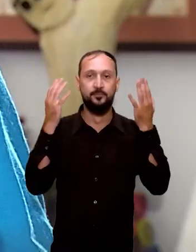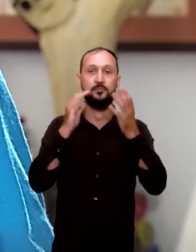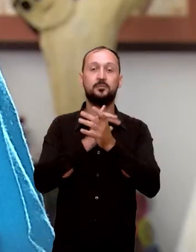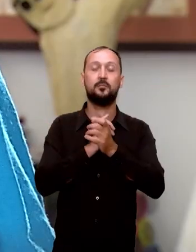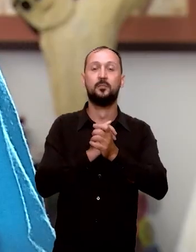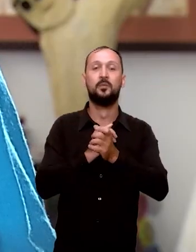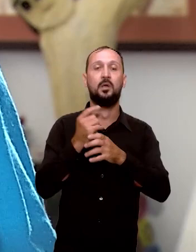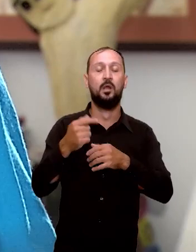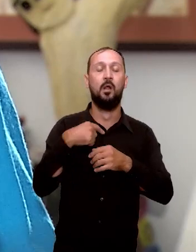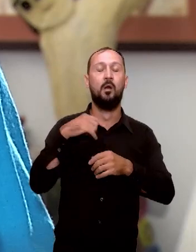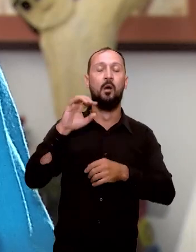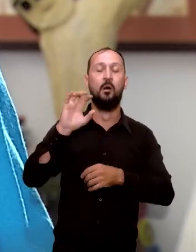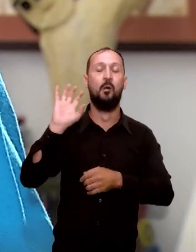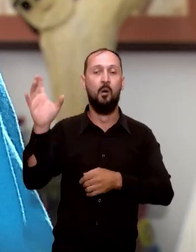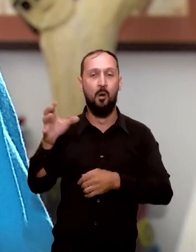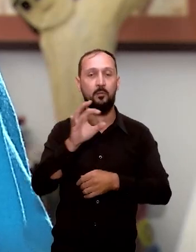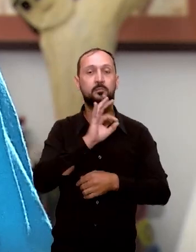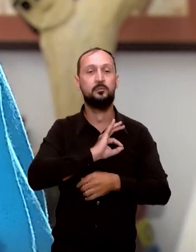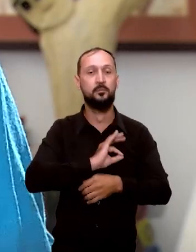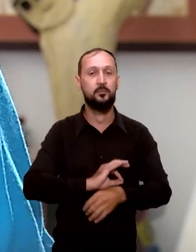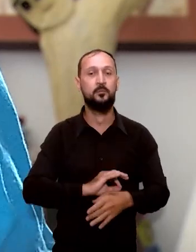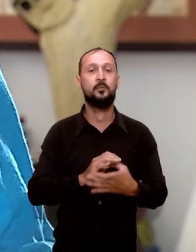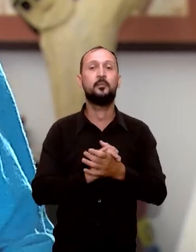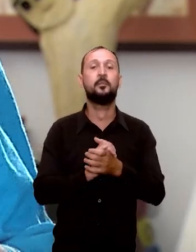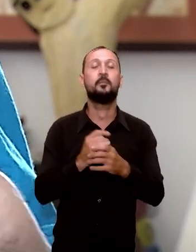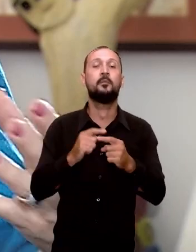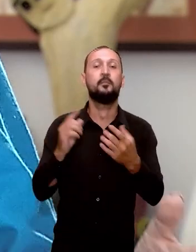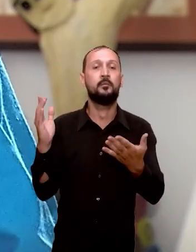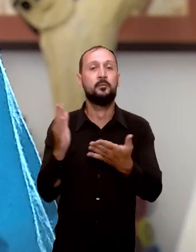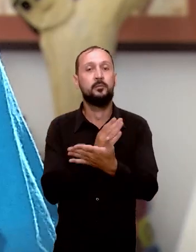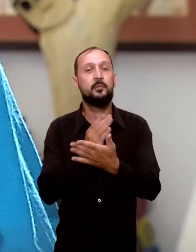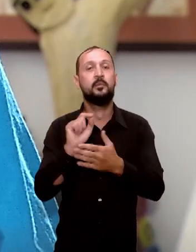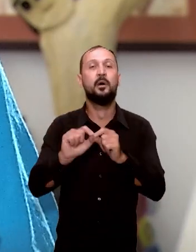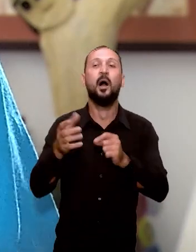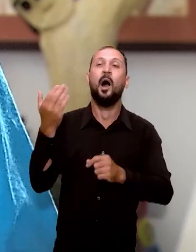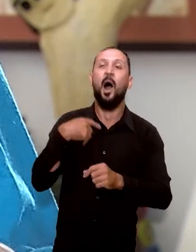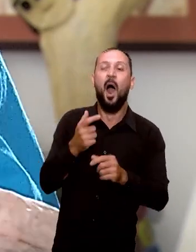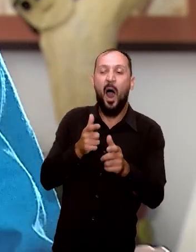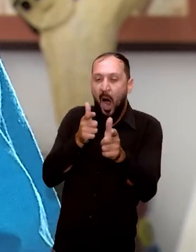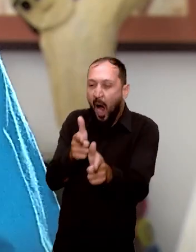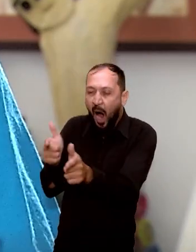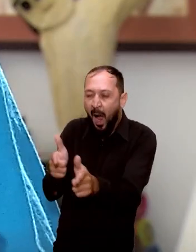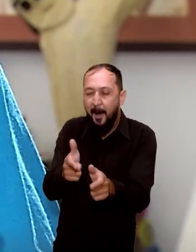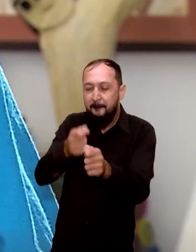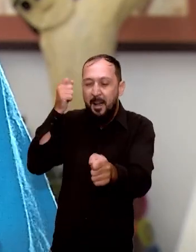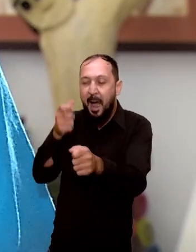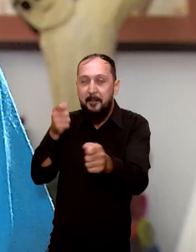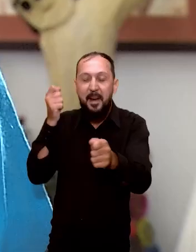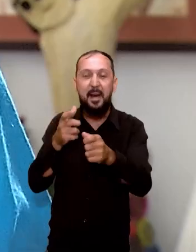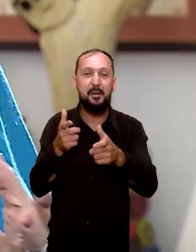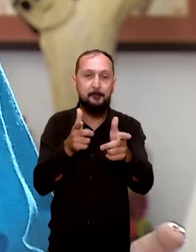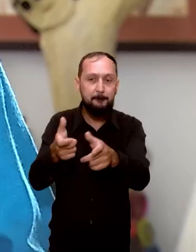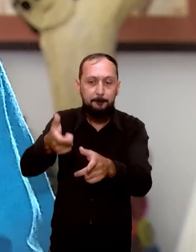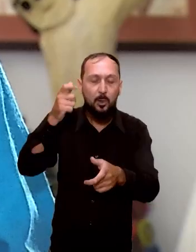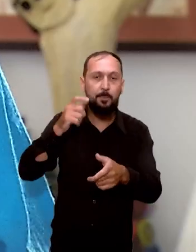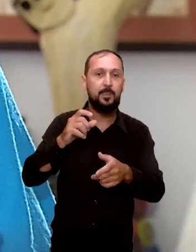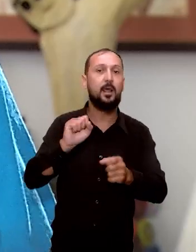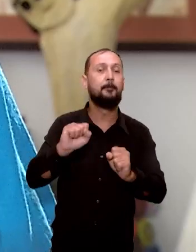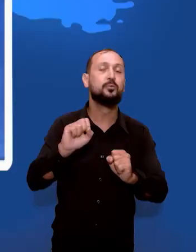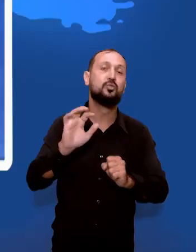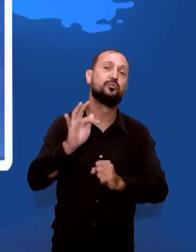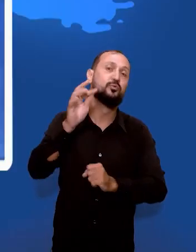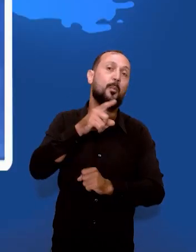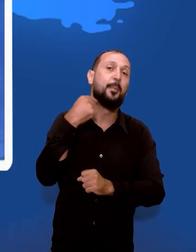da natureza, no caso, a onça pintada que há algum tempo atrás ela era caçada e provavelmente ela